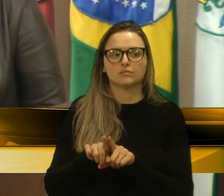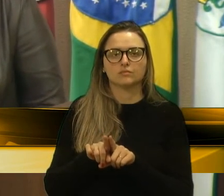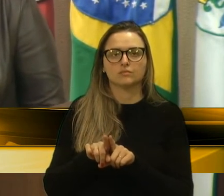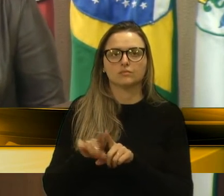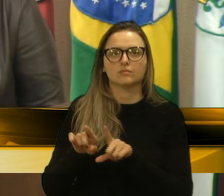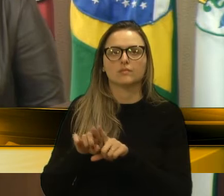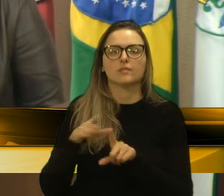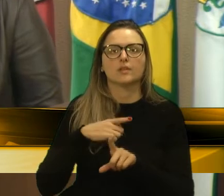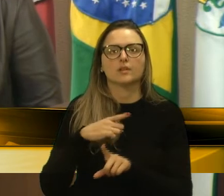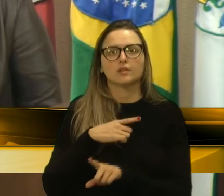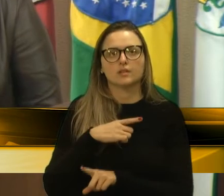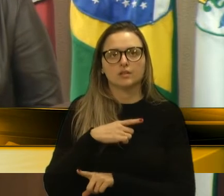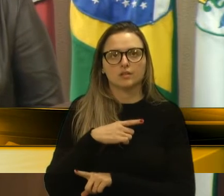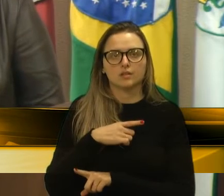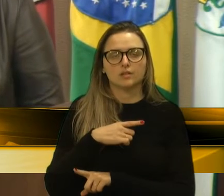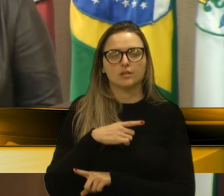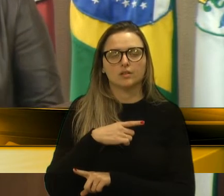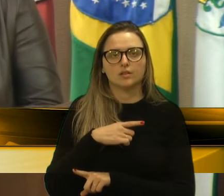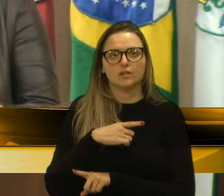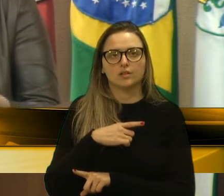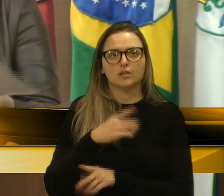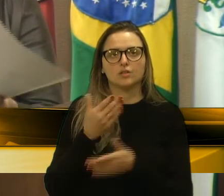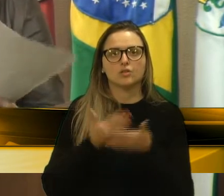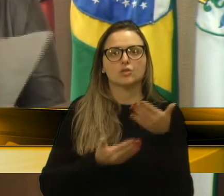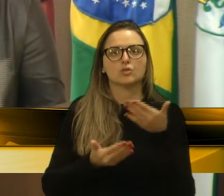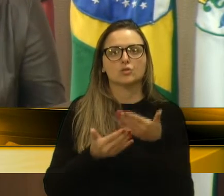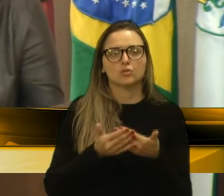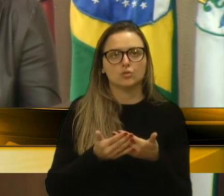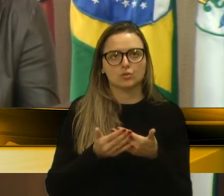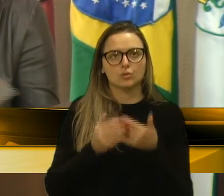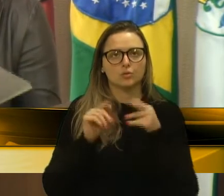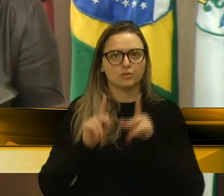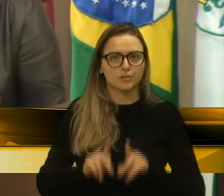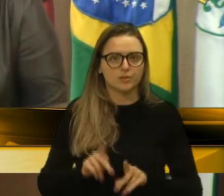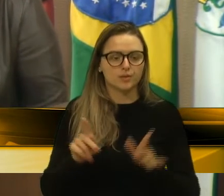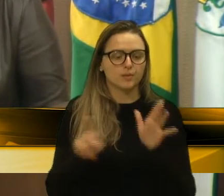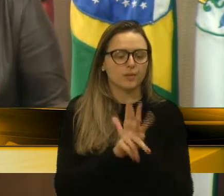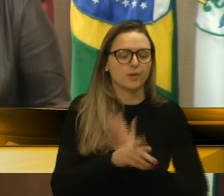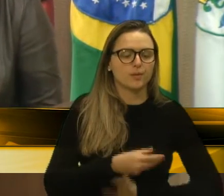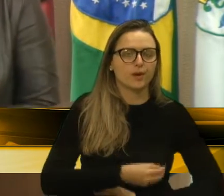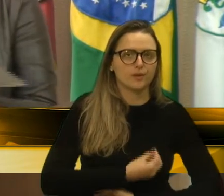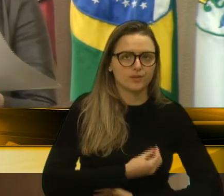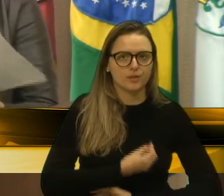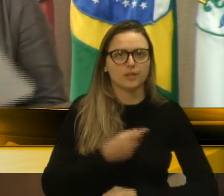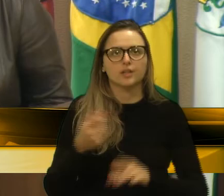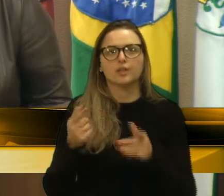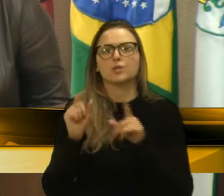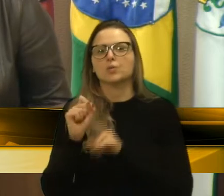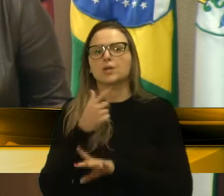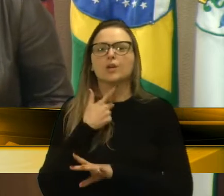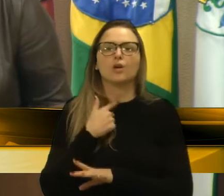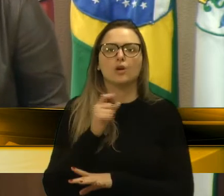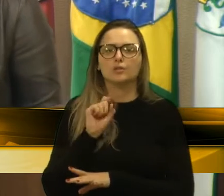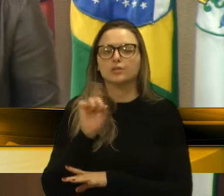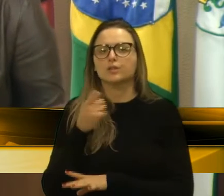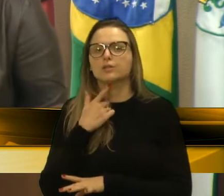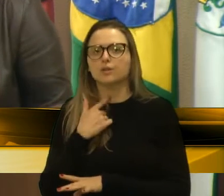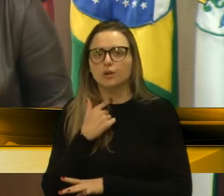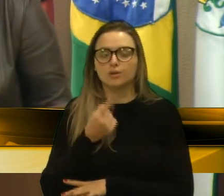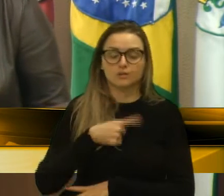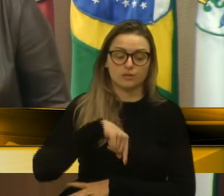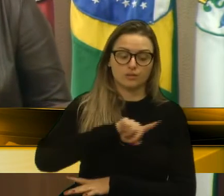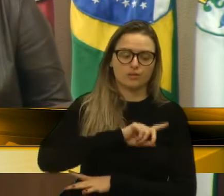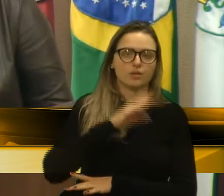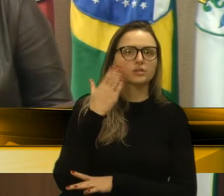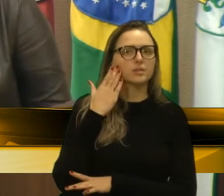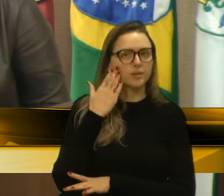dos seus ideais pessoais, da sua vida, dos seus gostos e desgostos, e a gente sabe que